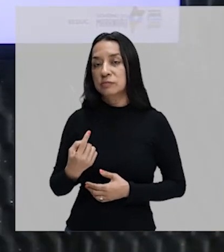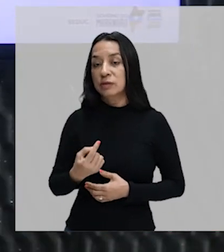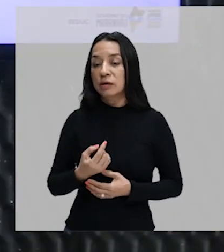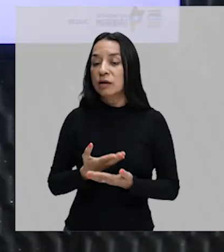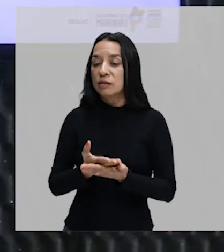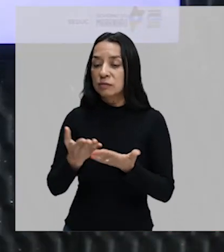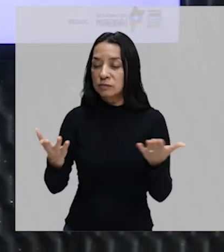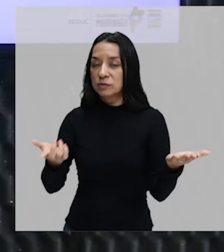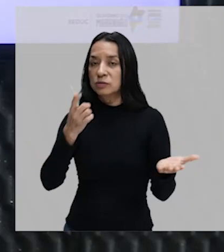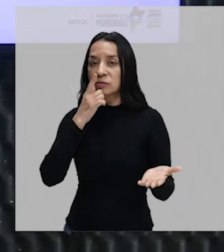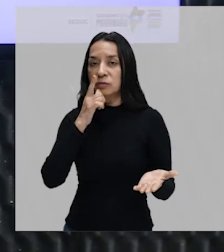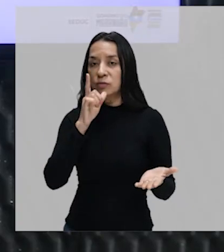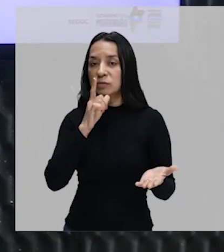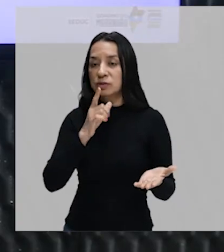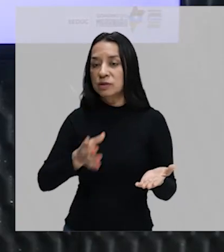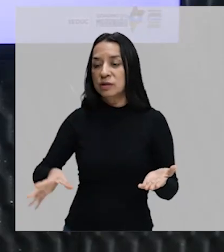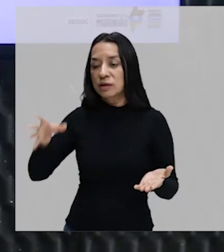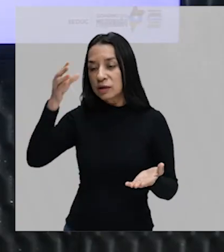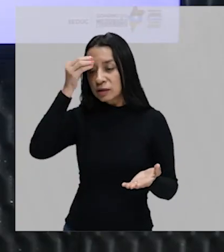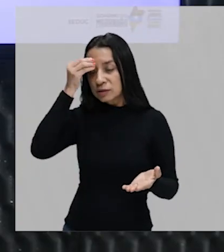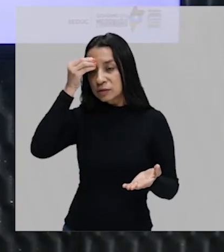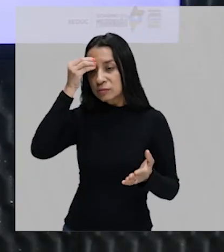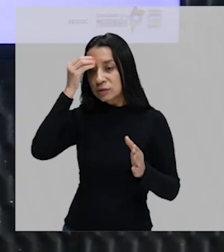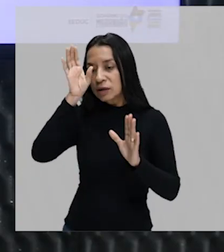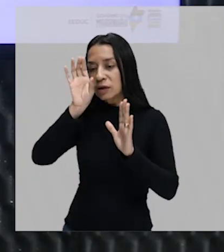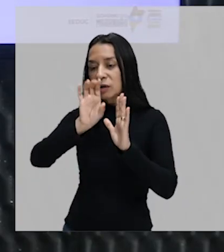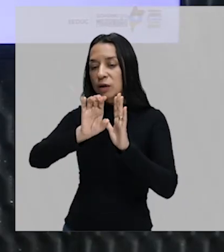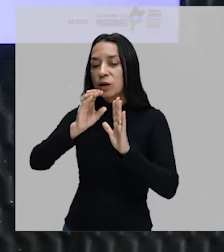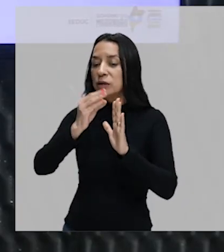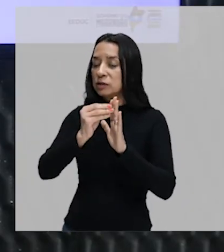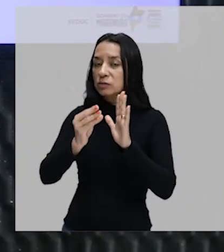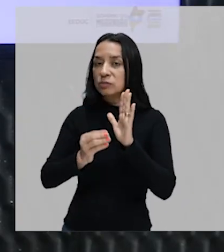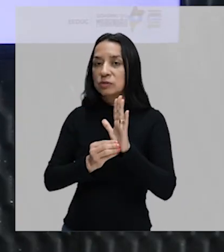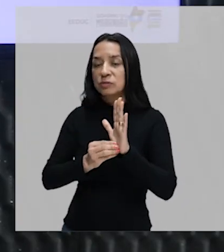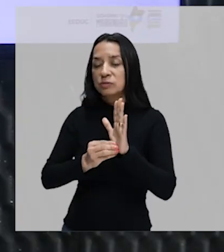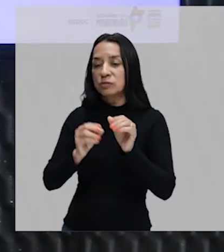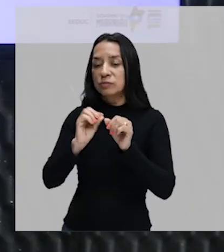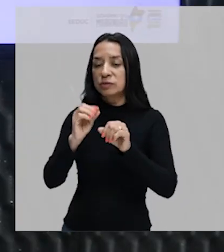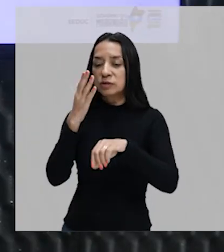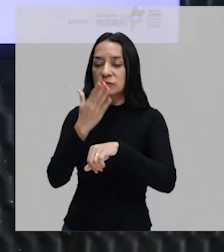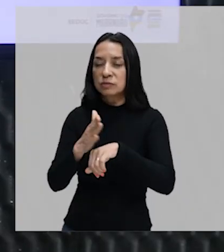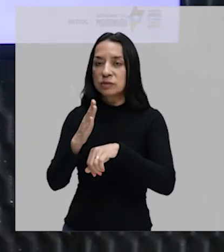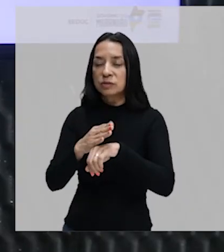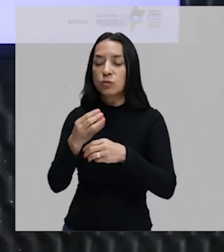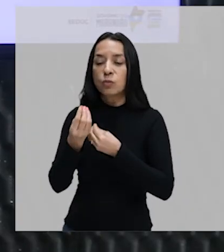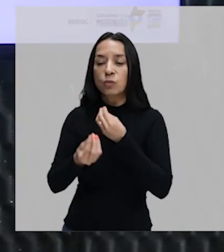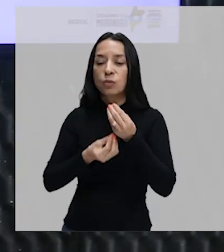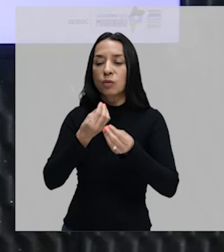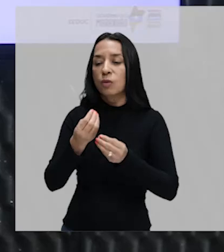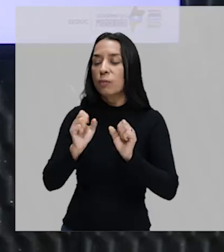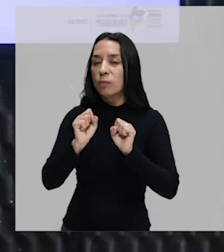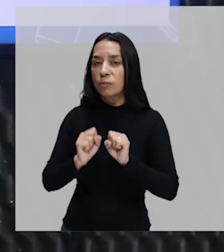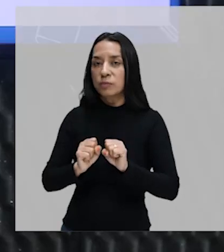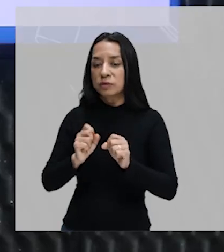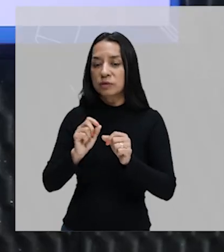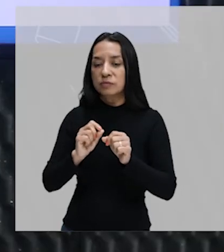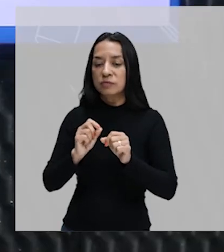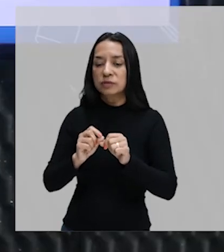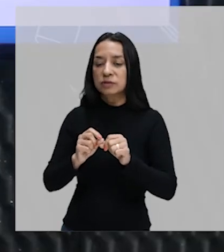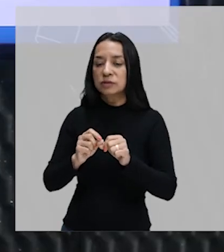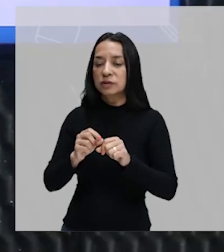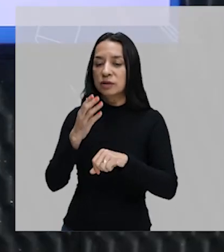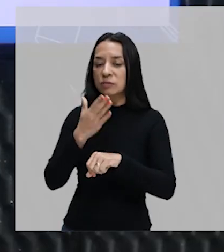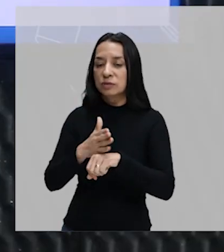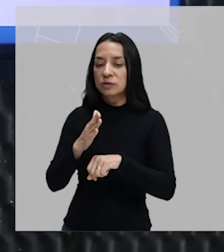esse conteúdo fazendo esse treino. E como é que poderíamos fazer esse treino, professor, em casa? Peguem essas perguntas